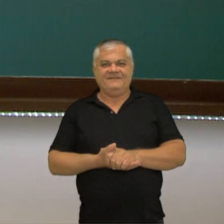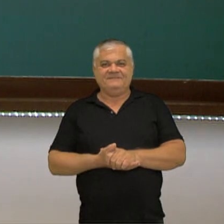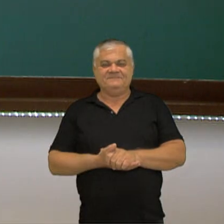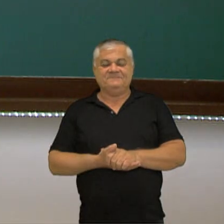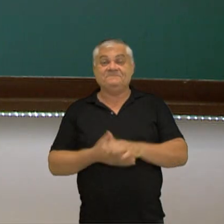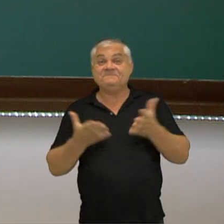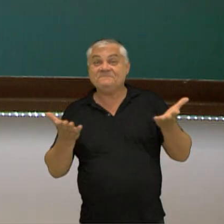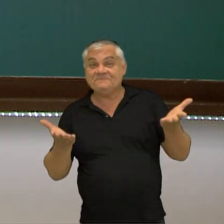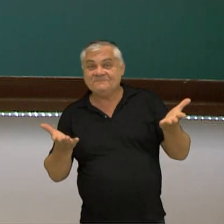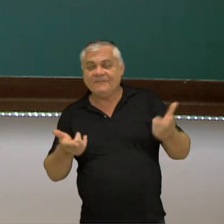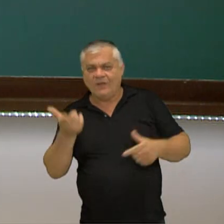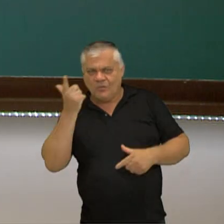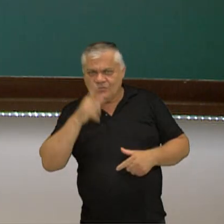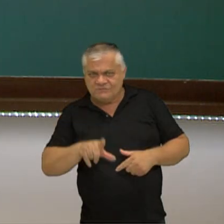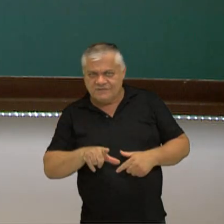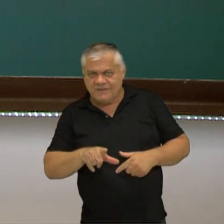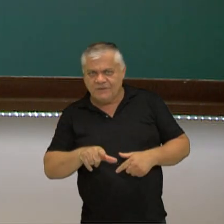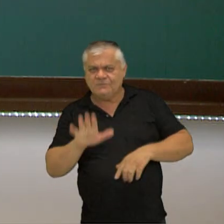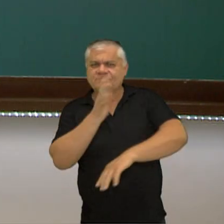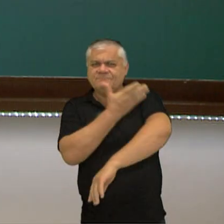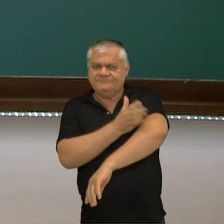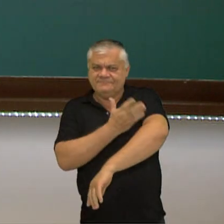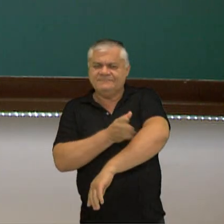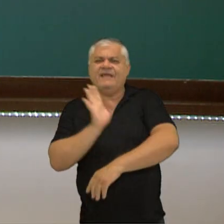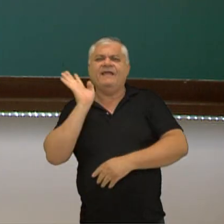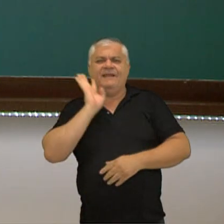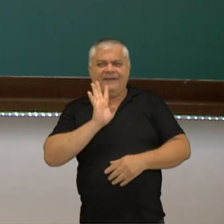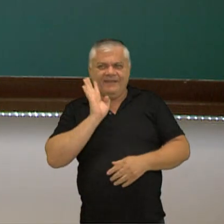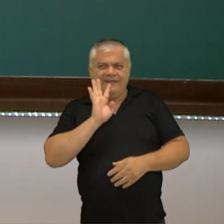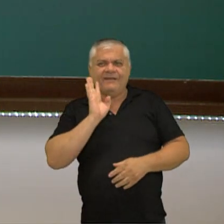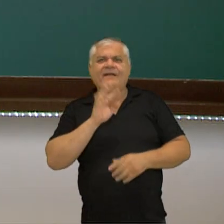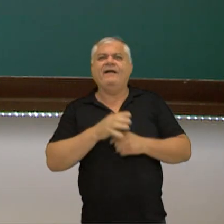E aí, galera, conseguiram? Esse exercício é bem legal, que vai